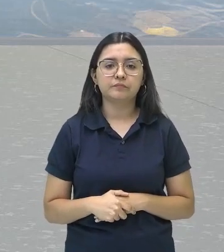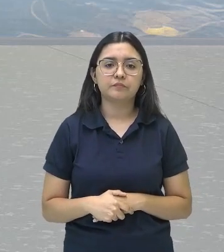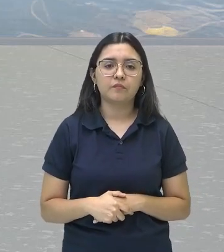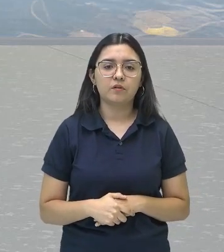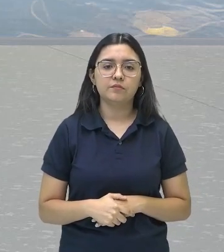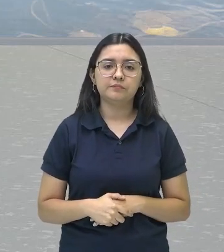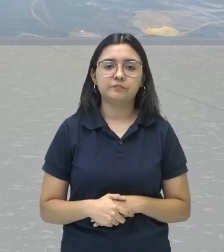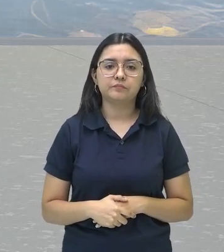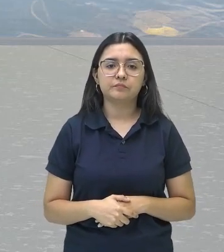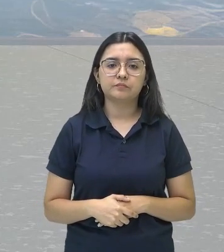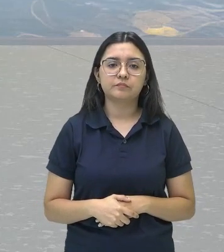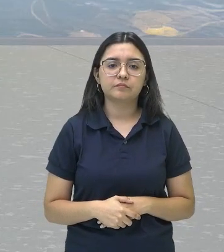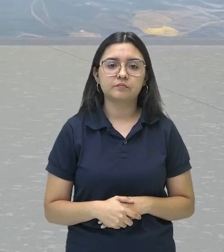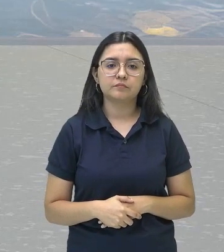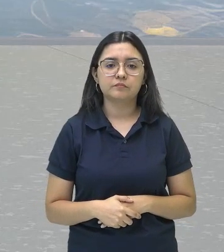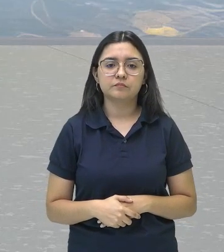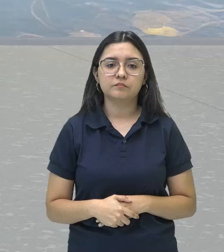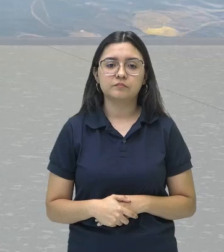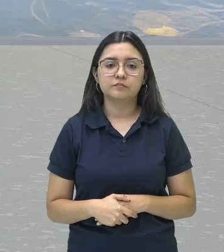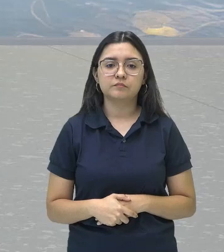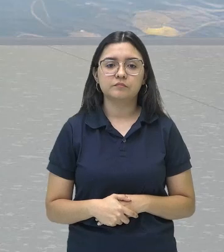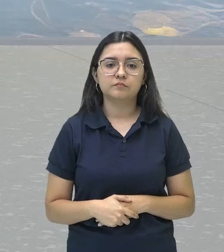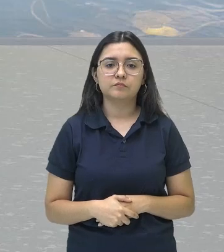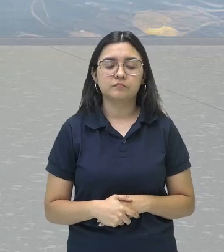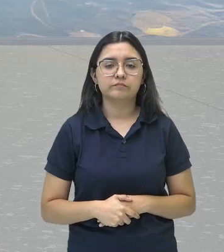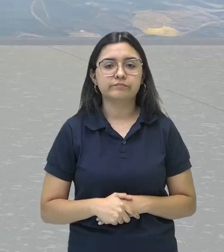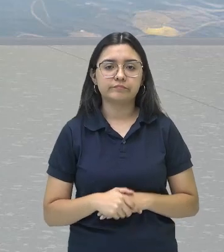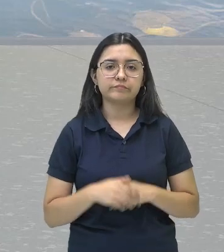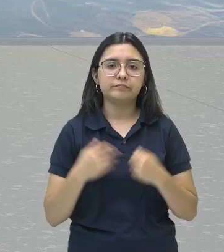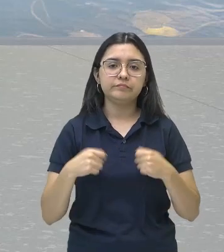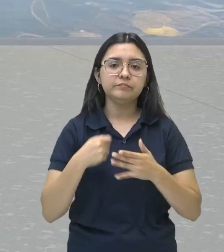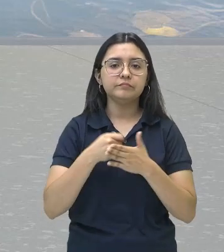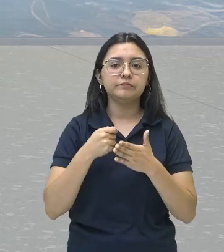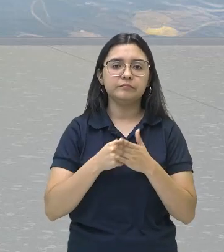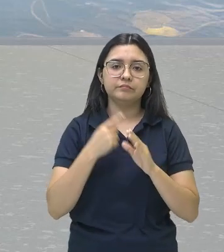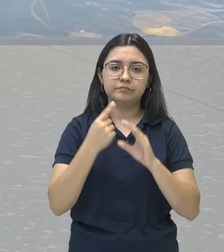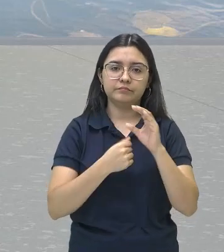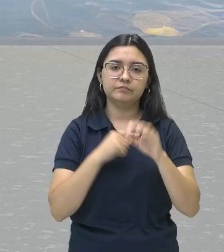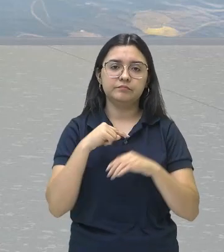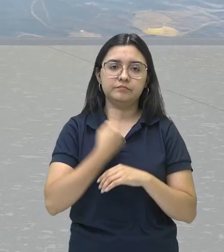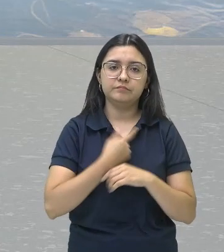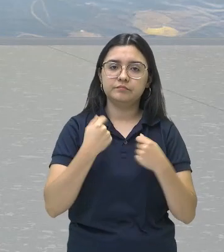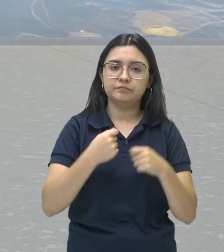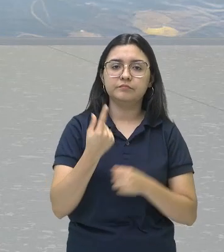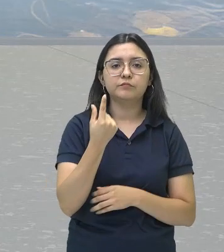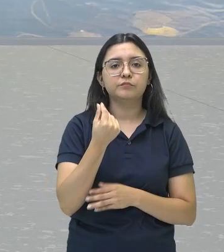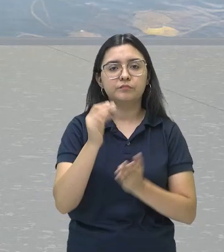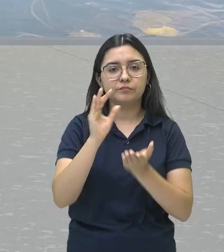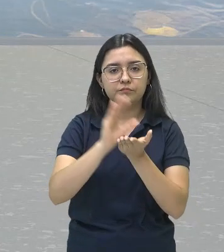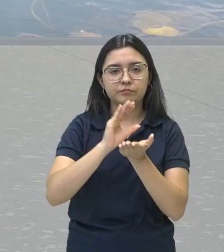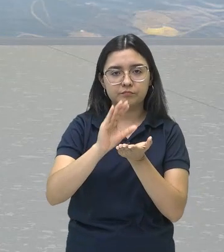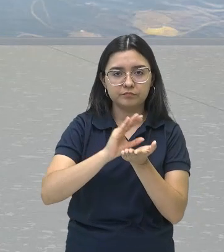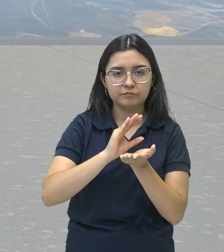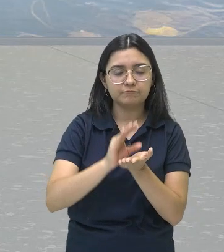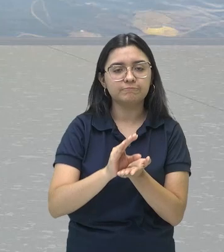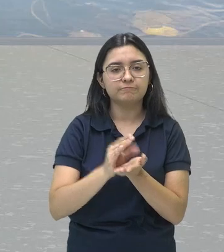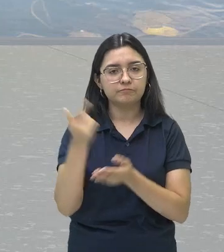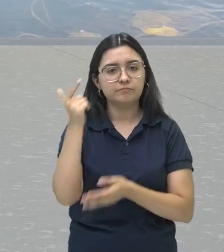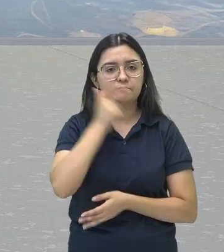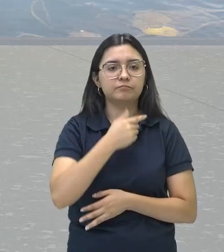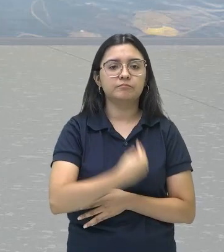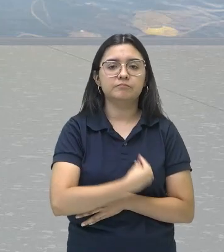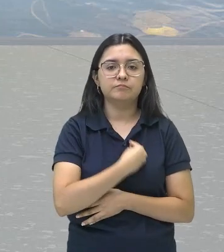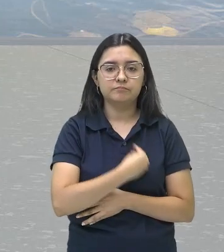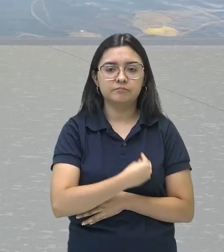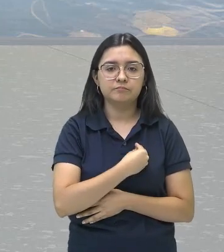que vem, né, de uma imposição capitalista de que nós precisamos de lucro, nós precisamos de dinheiro. Então, tudo